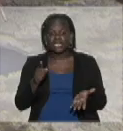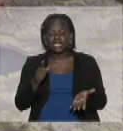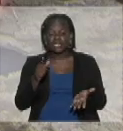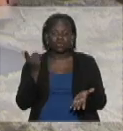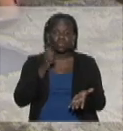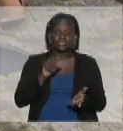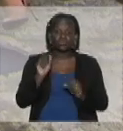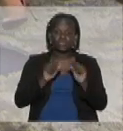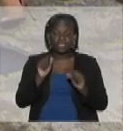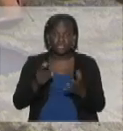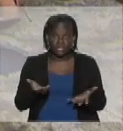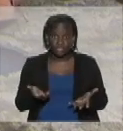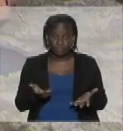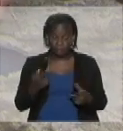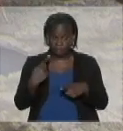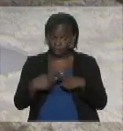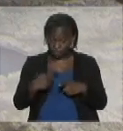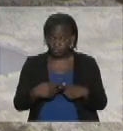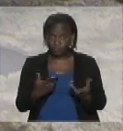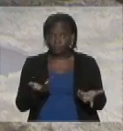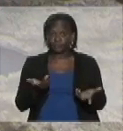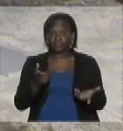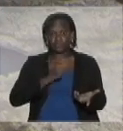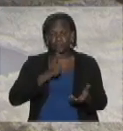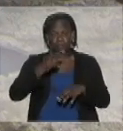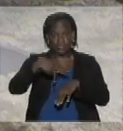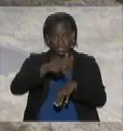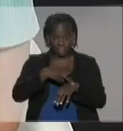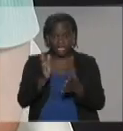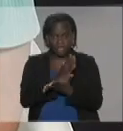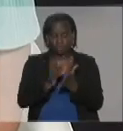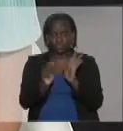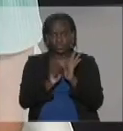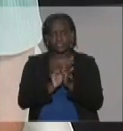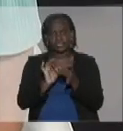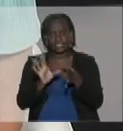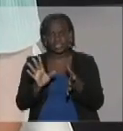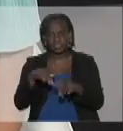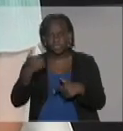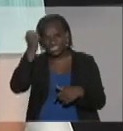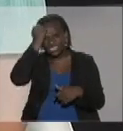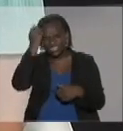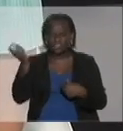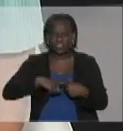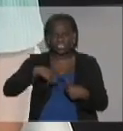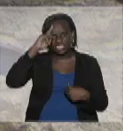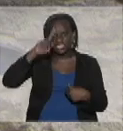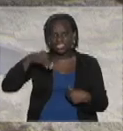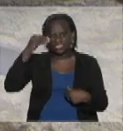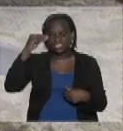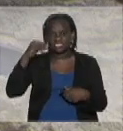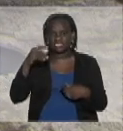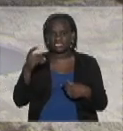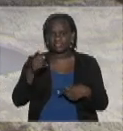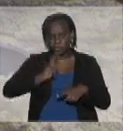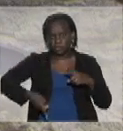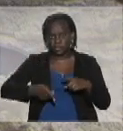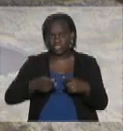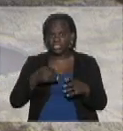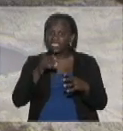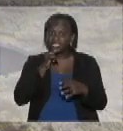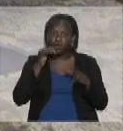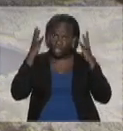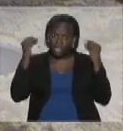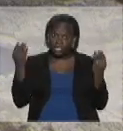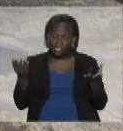são os reflexos disso, né, deputado? Porque existem países que descriminalizaram e voltaram já atrás. Já estão voltando, a questão da Holanda, por exemplo.